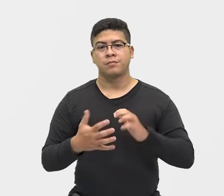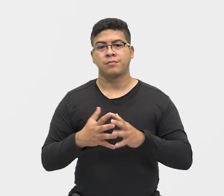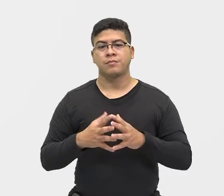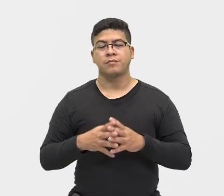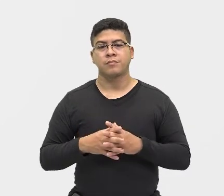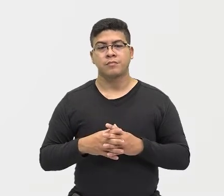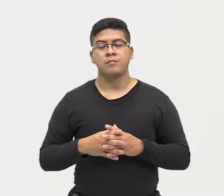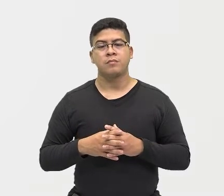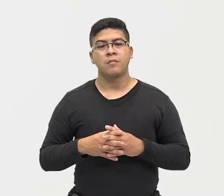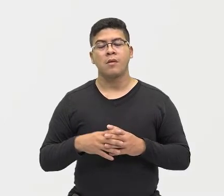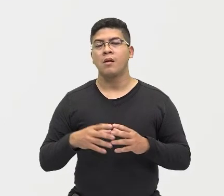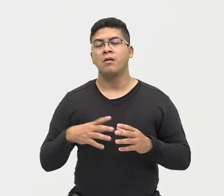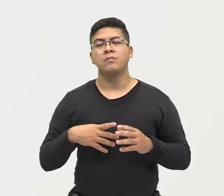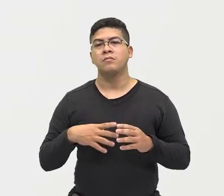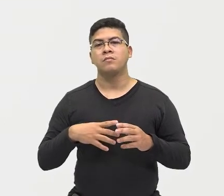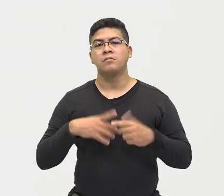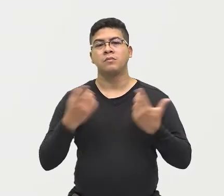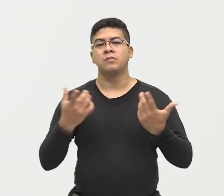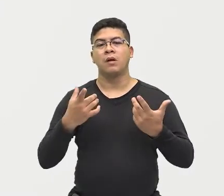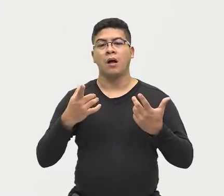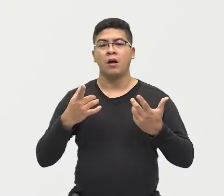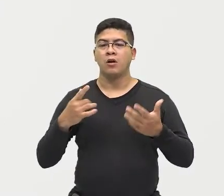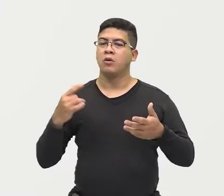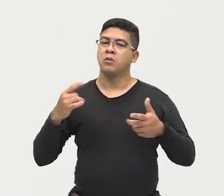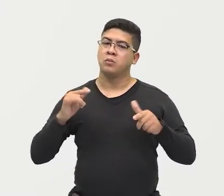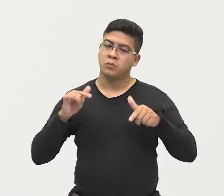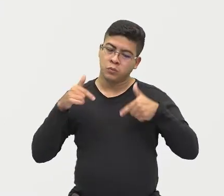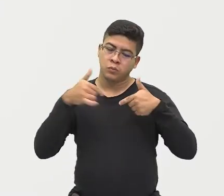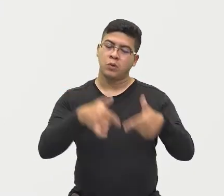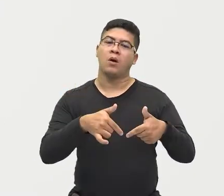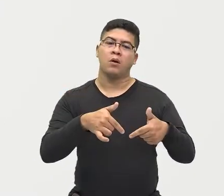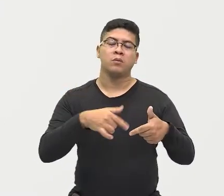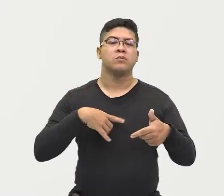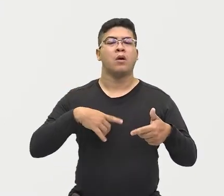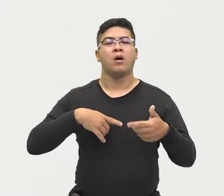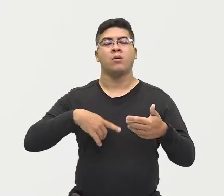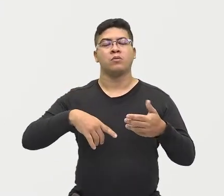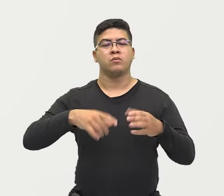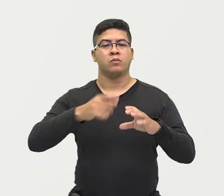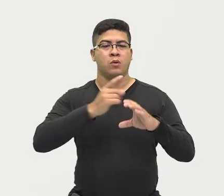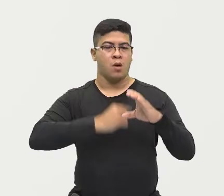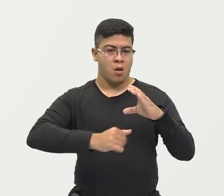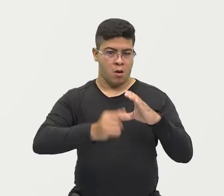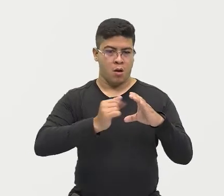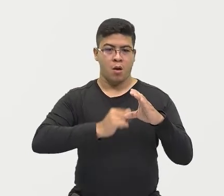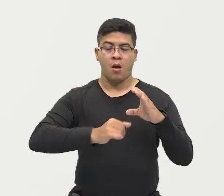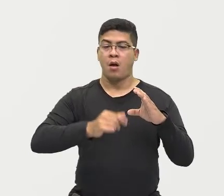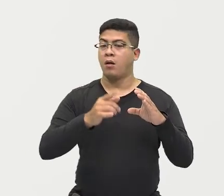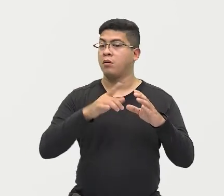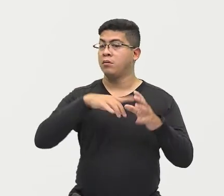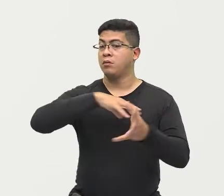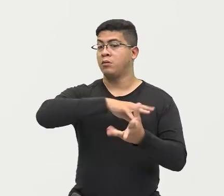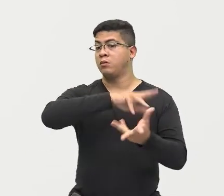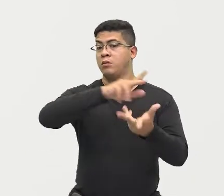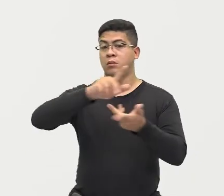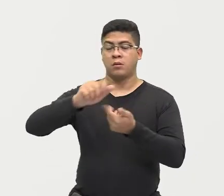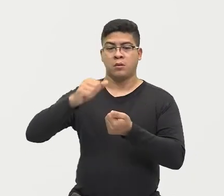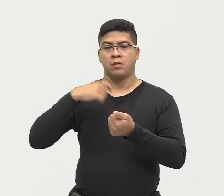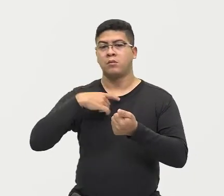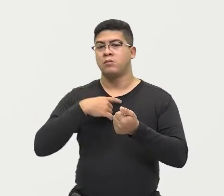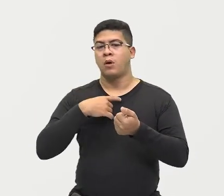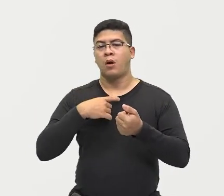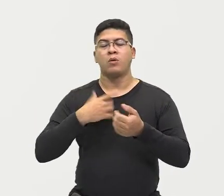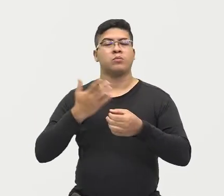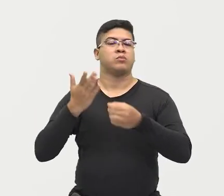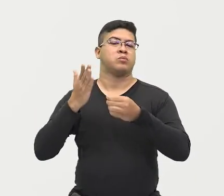da obra de Monteiro Lobato. A servidão completa ao capitalismo internacional, ele também criticava, submissão das